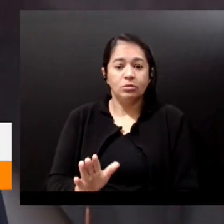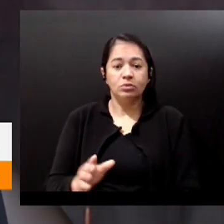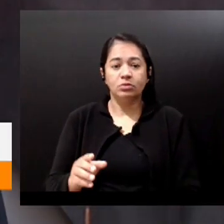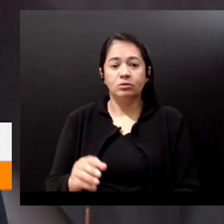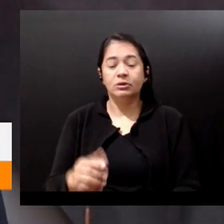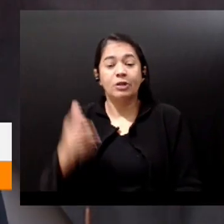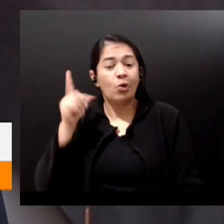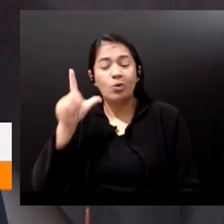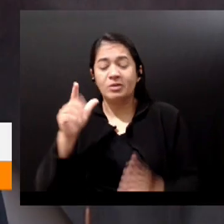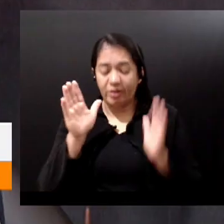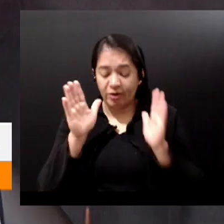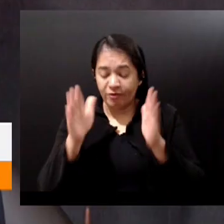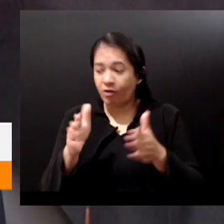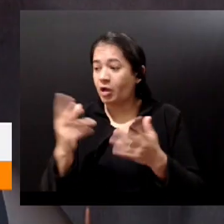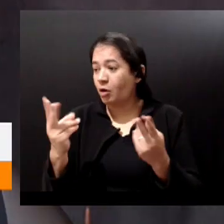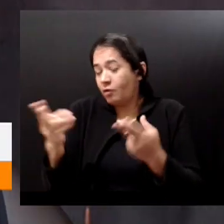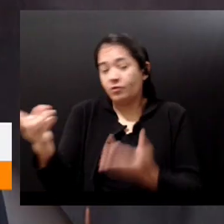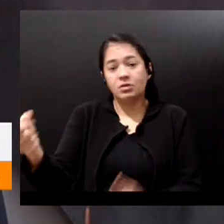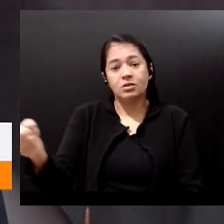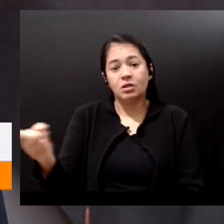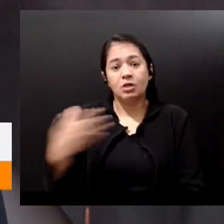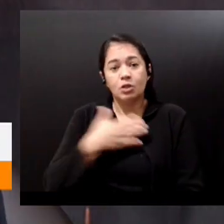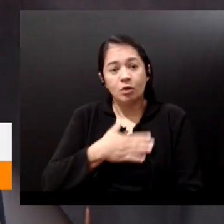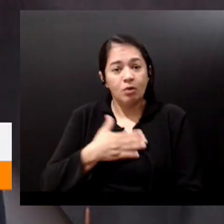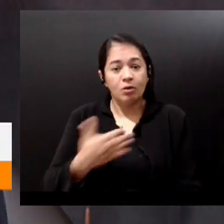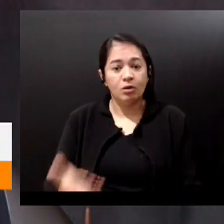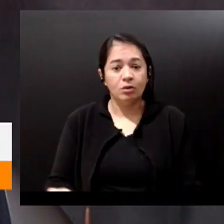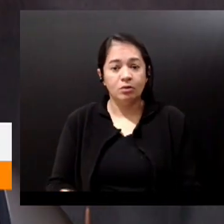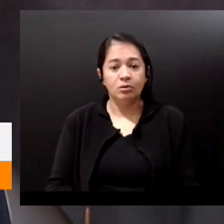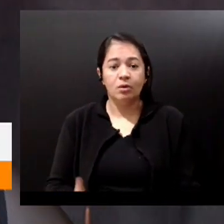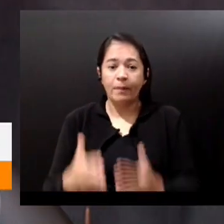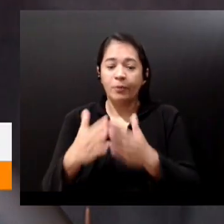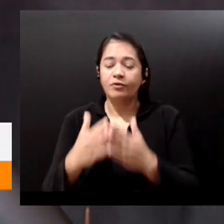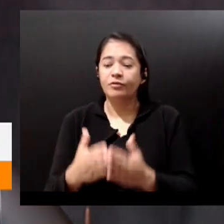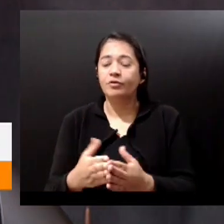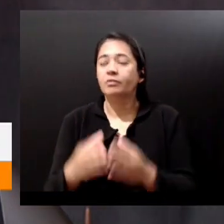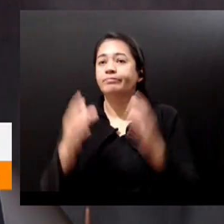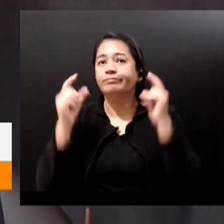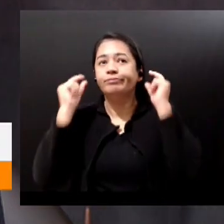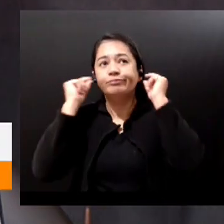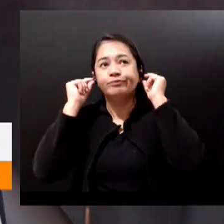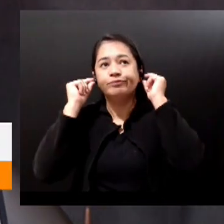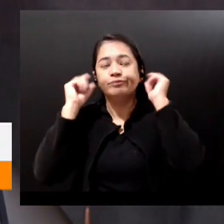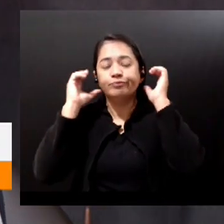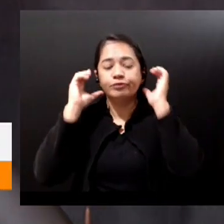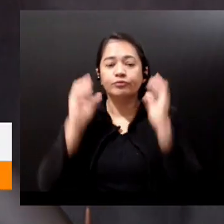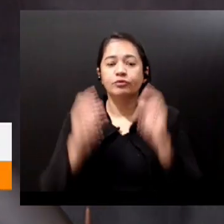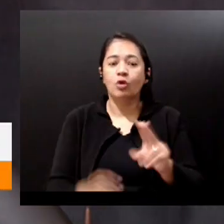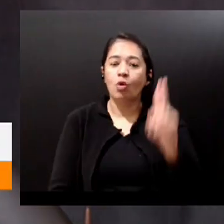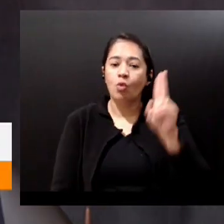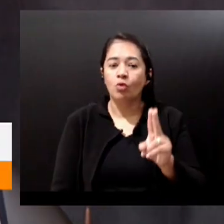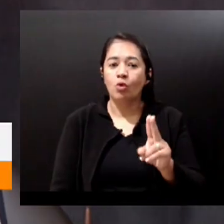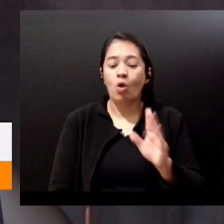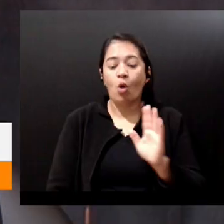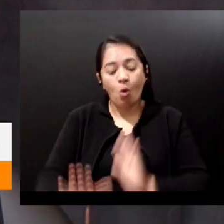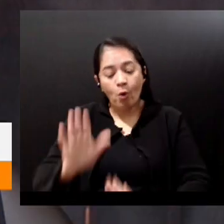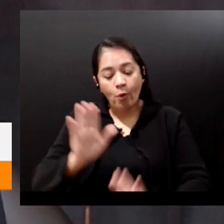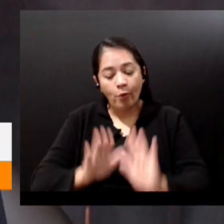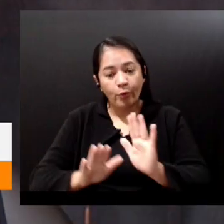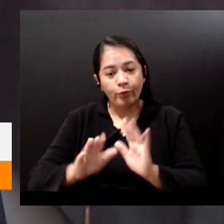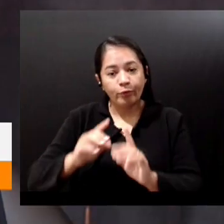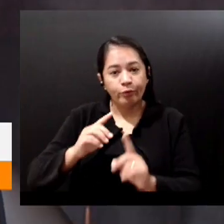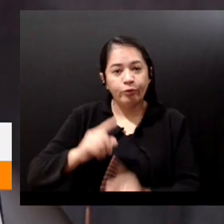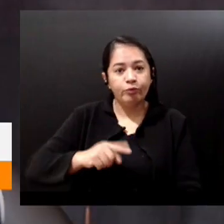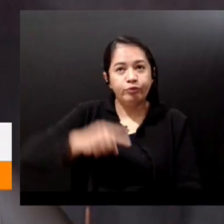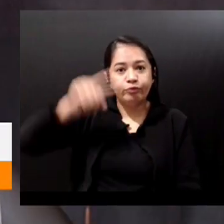que gosta de ouvir música, né. Então coloque seu fone de ouvido, né, tenha cuidado com o volume, tenha cuidado com as músicas que você